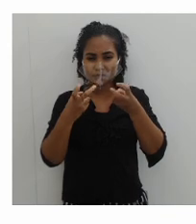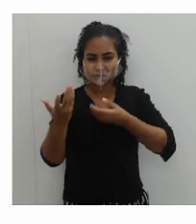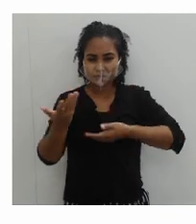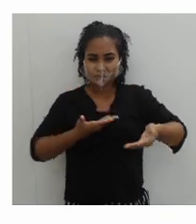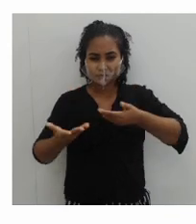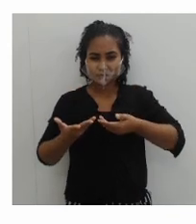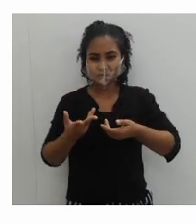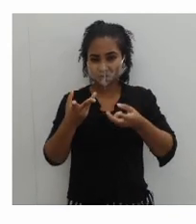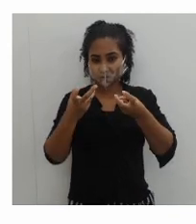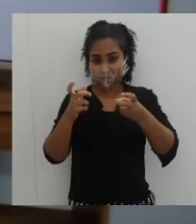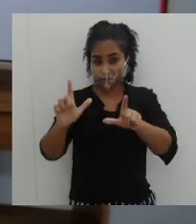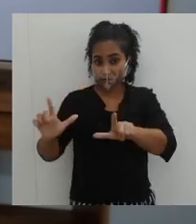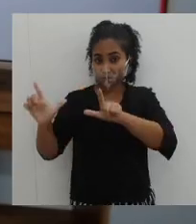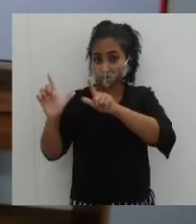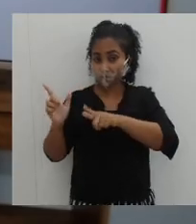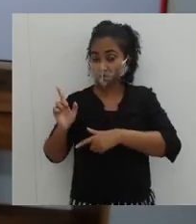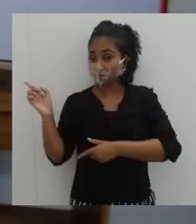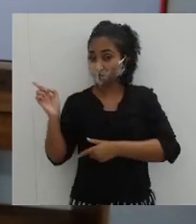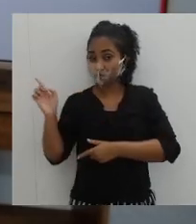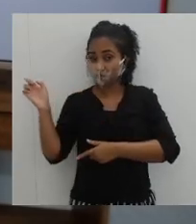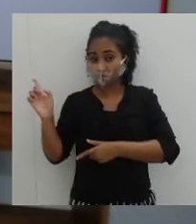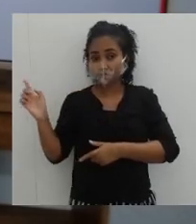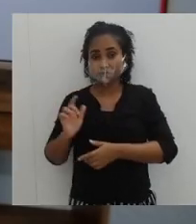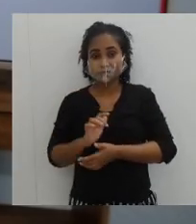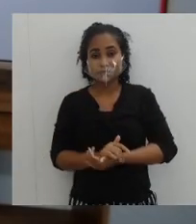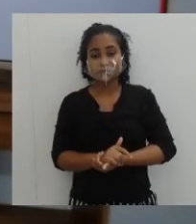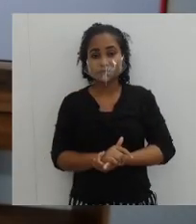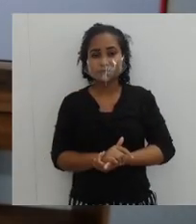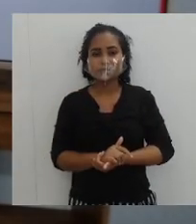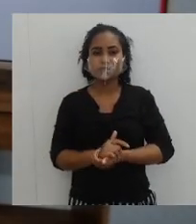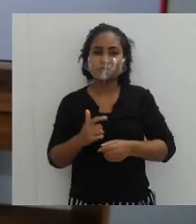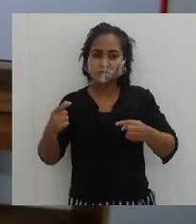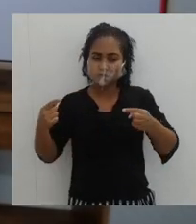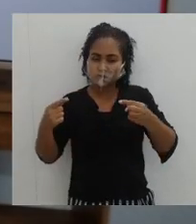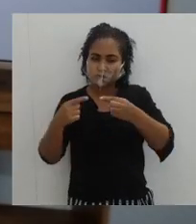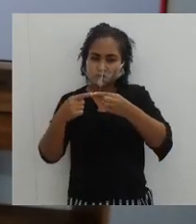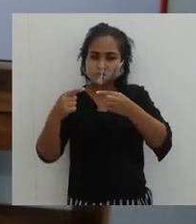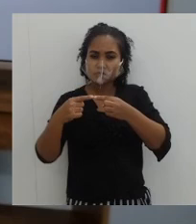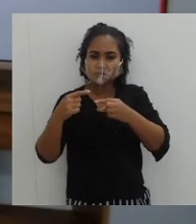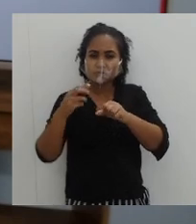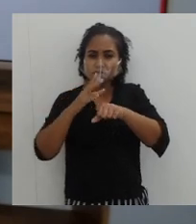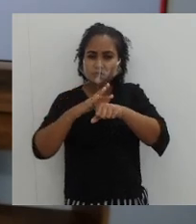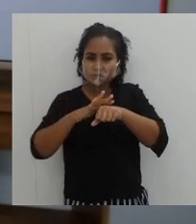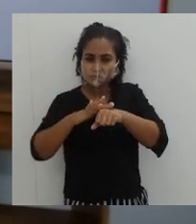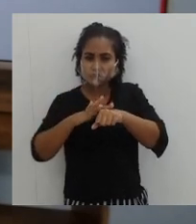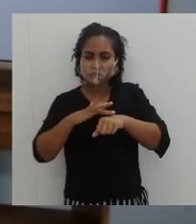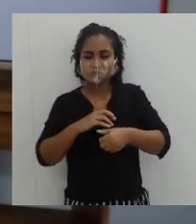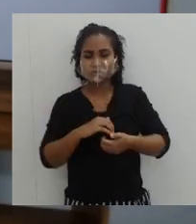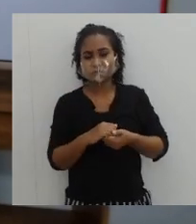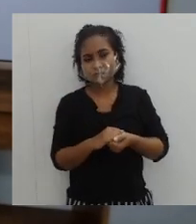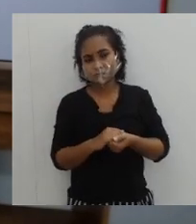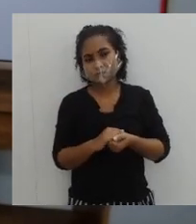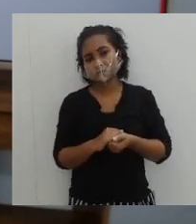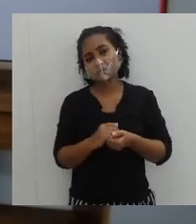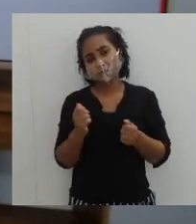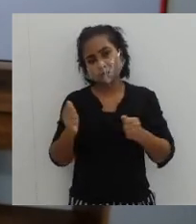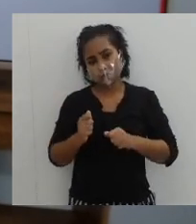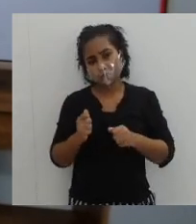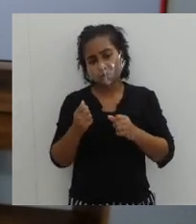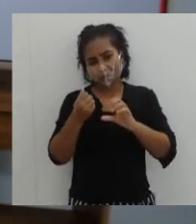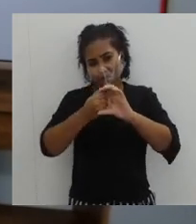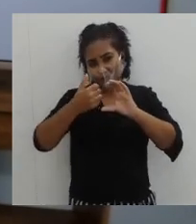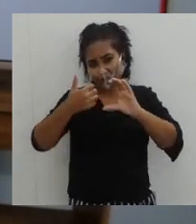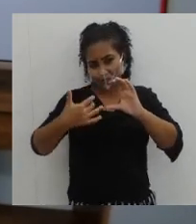dá uma olhadinha aqui para a gente ver, né? A associação de uma doença parasitária. Então, a